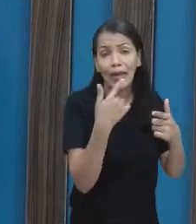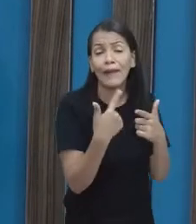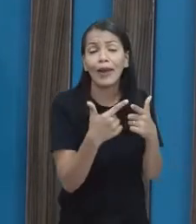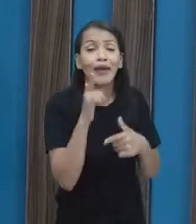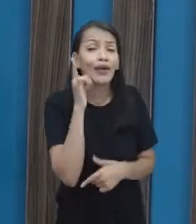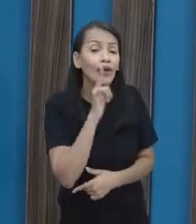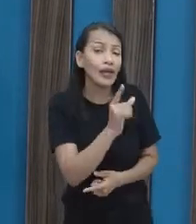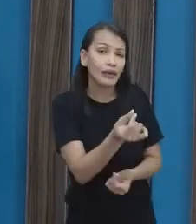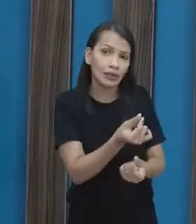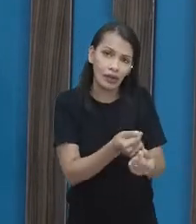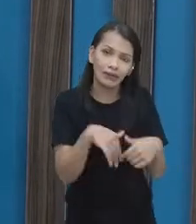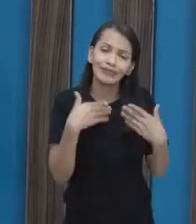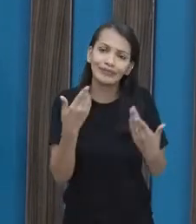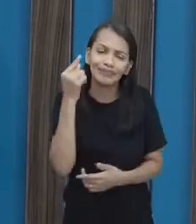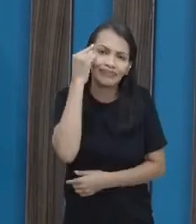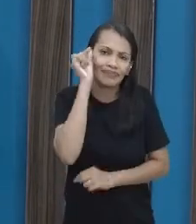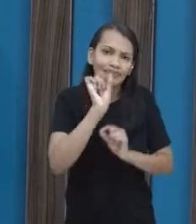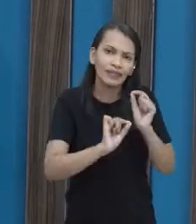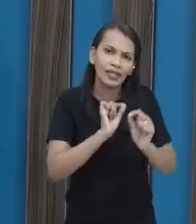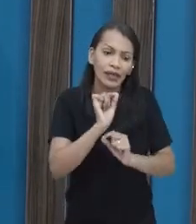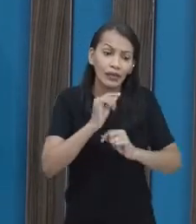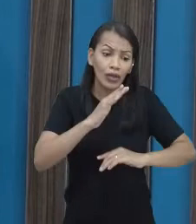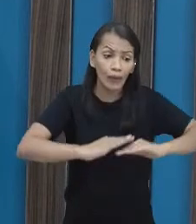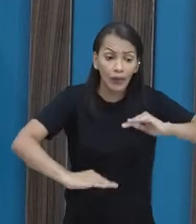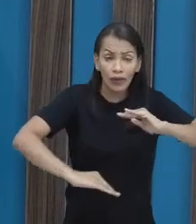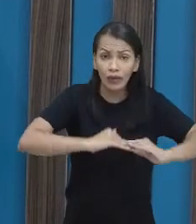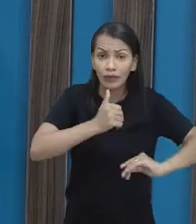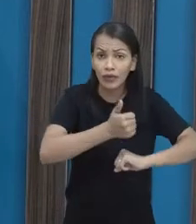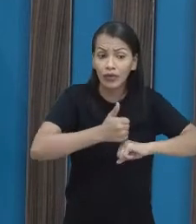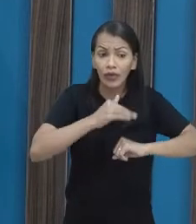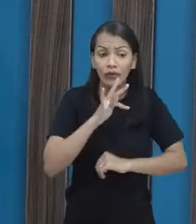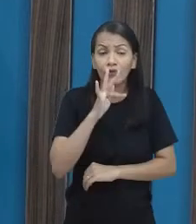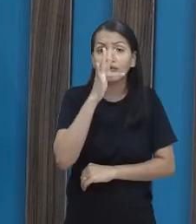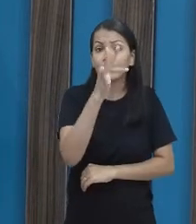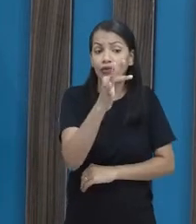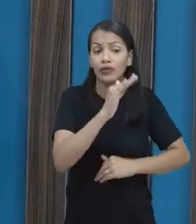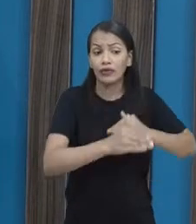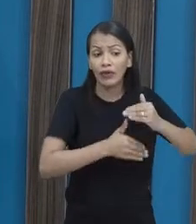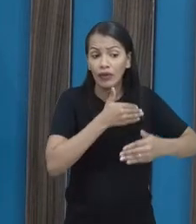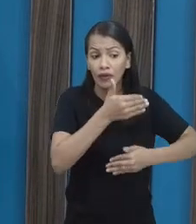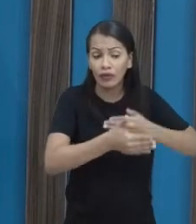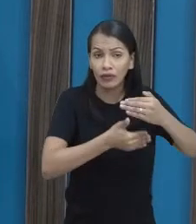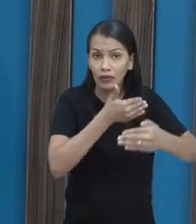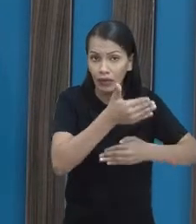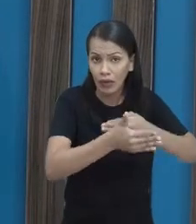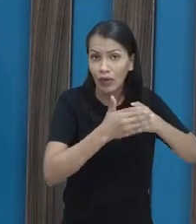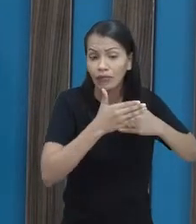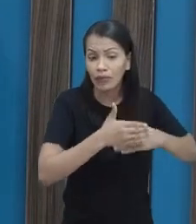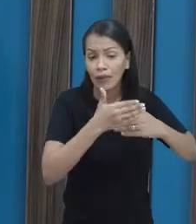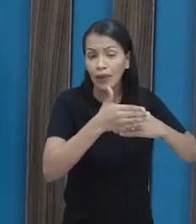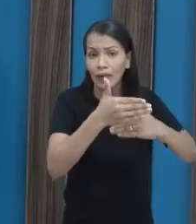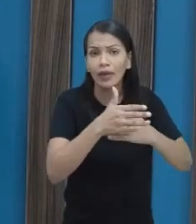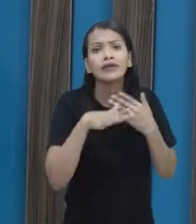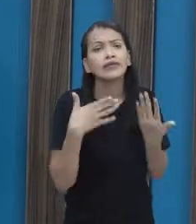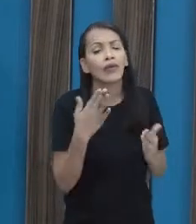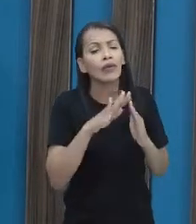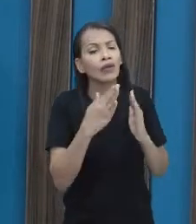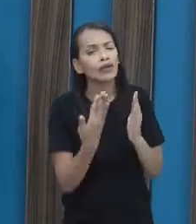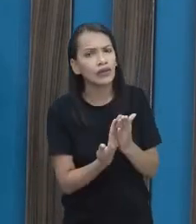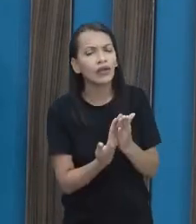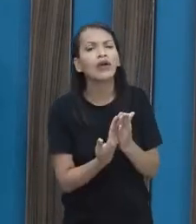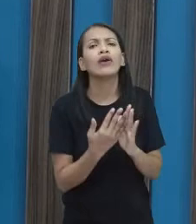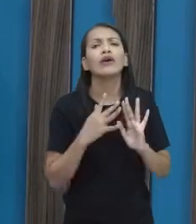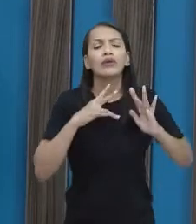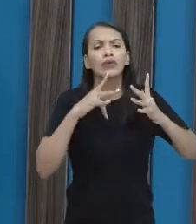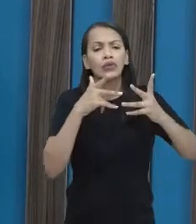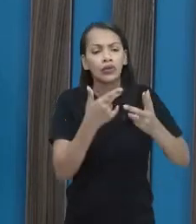a construção, né, desse profissional no futuro, ele está sendo construído a cada dia. E lá na escola, com todas